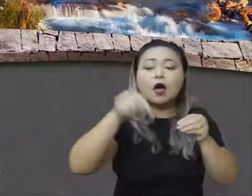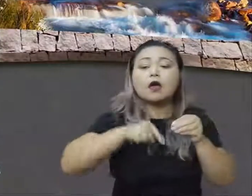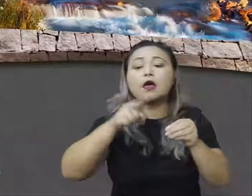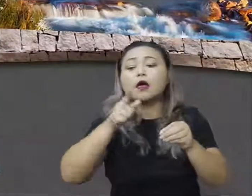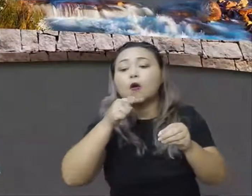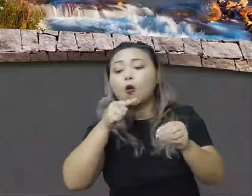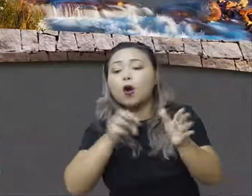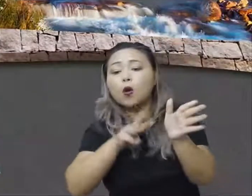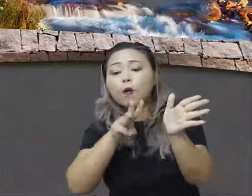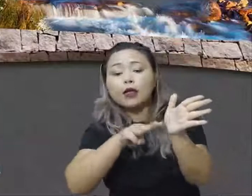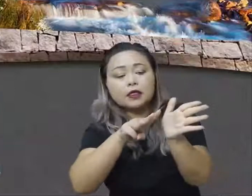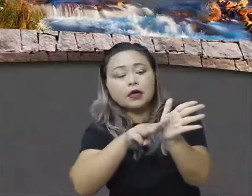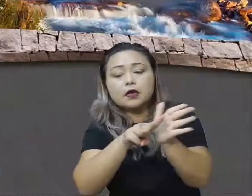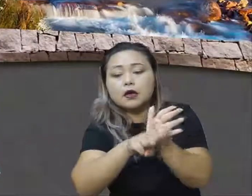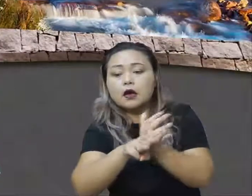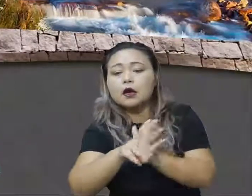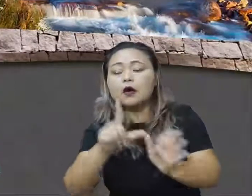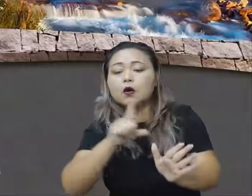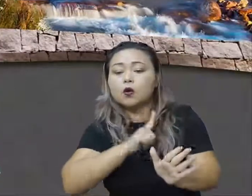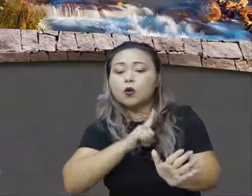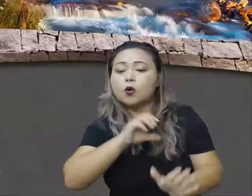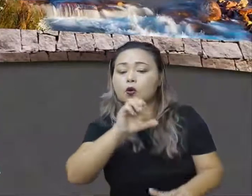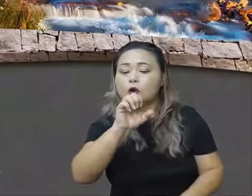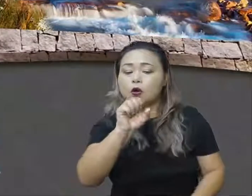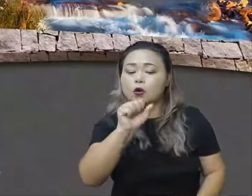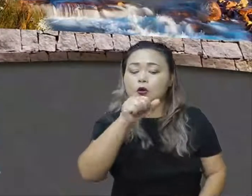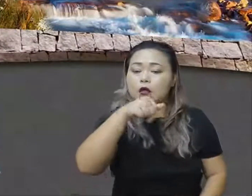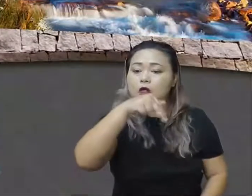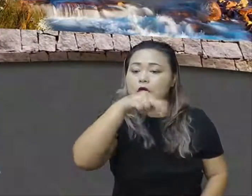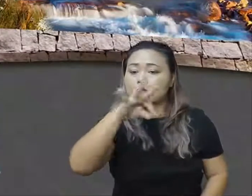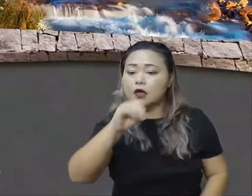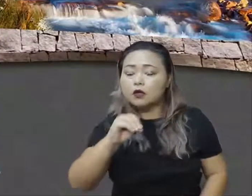temos Santo Antônio e Jirau,